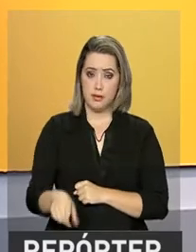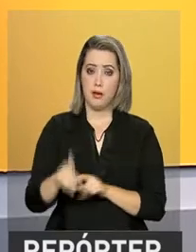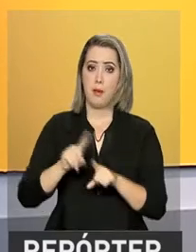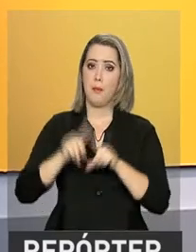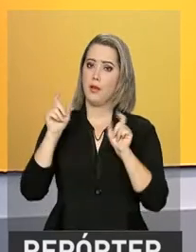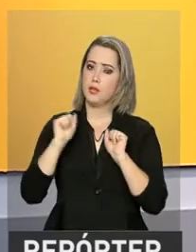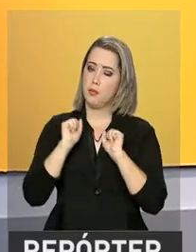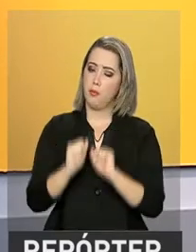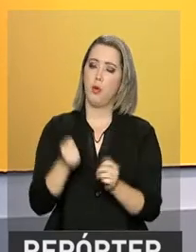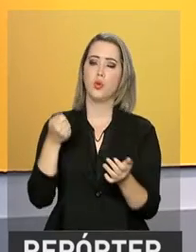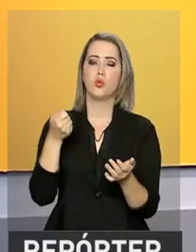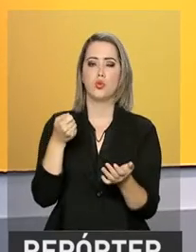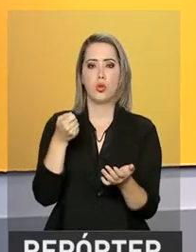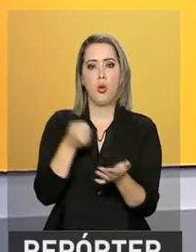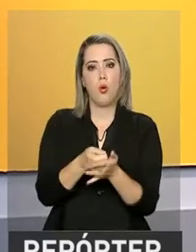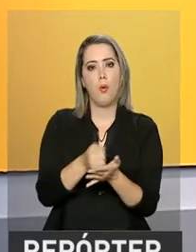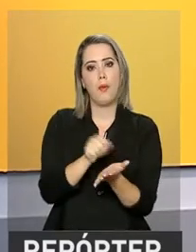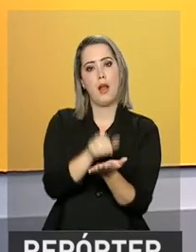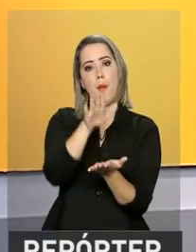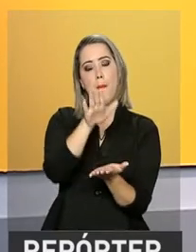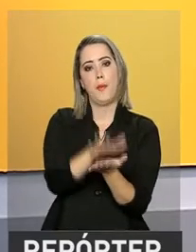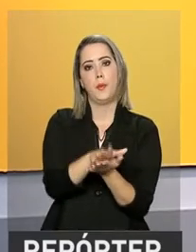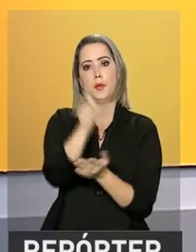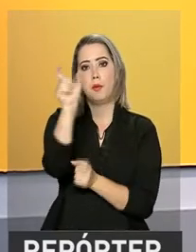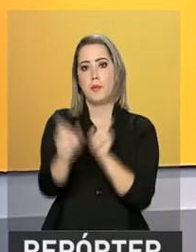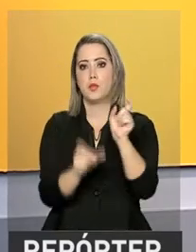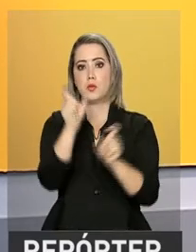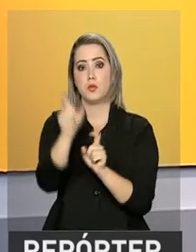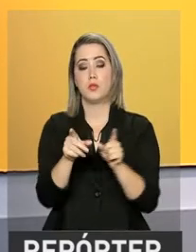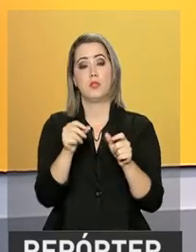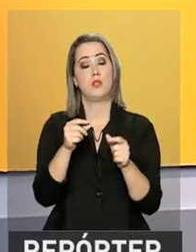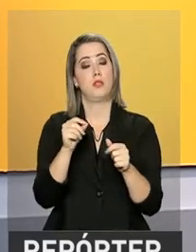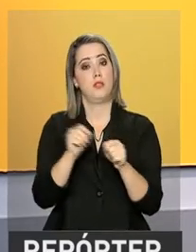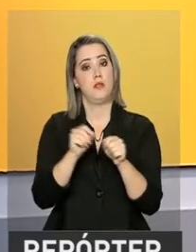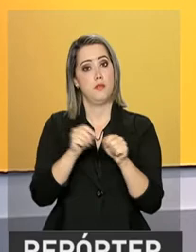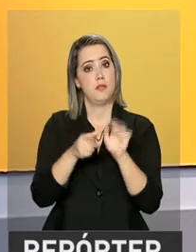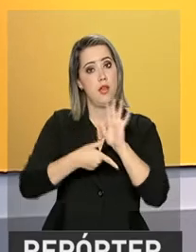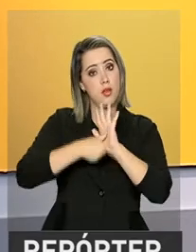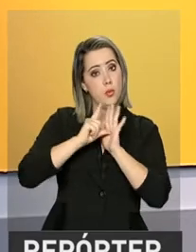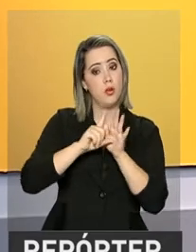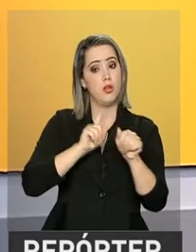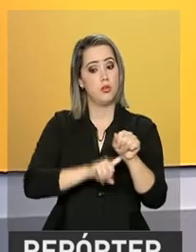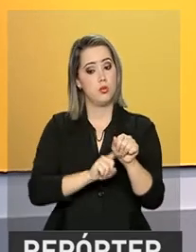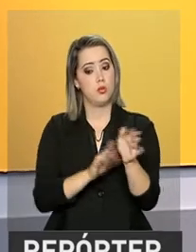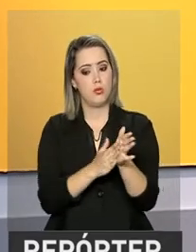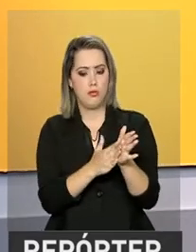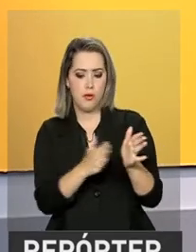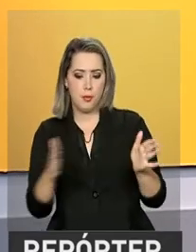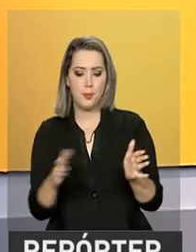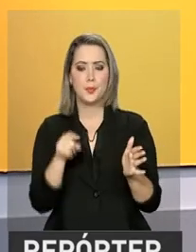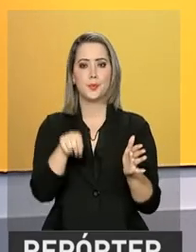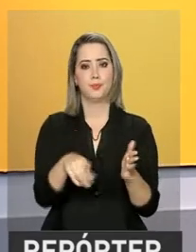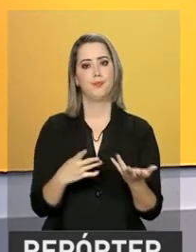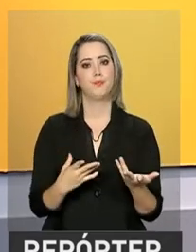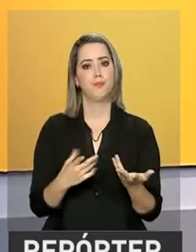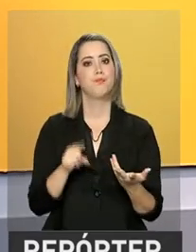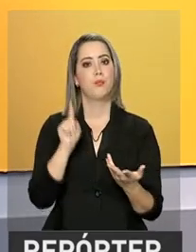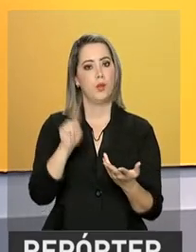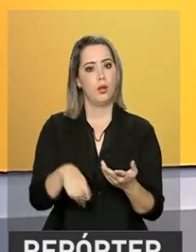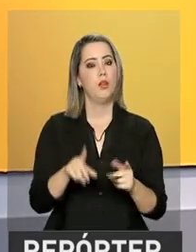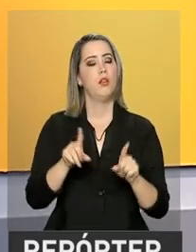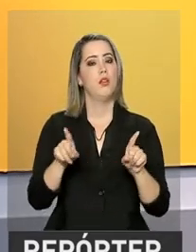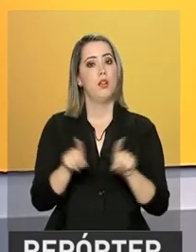cobrar multa para clientes que realizaram o cancelamento antes do prazo previsto esse cancelamento vai ser